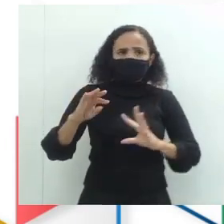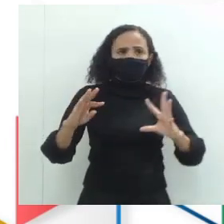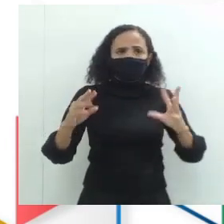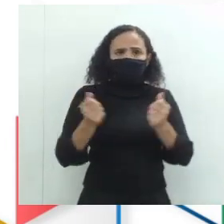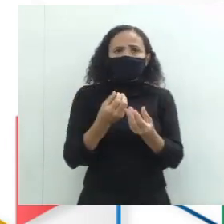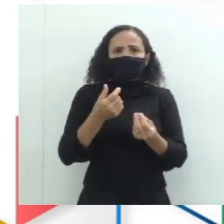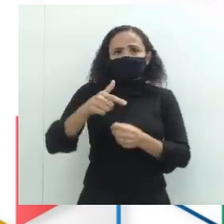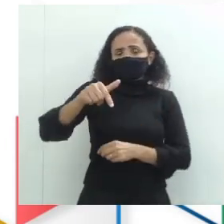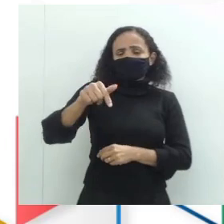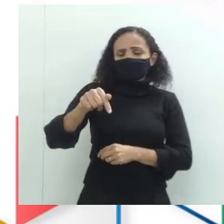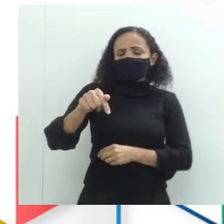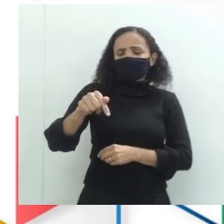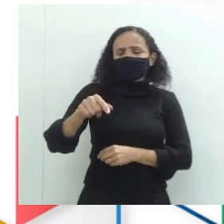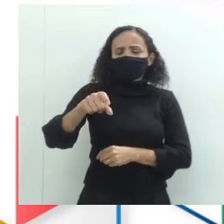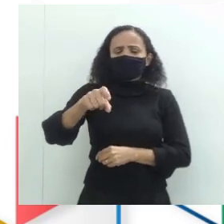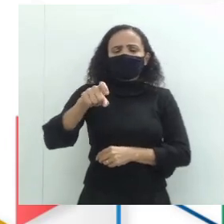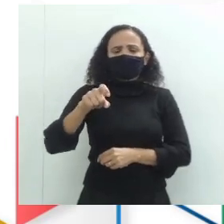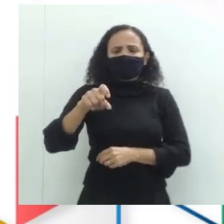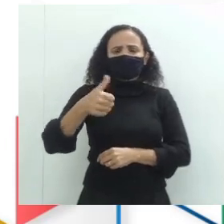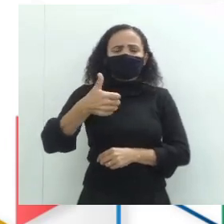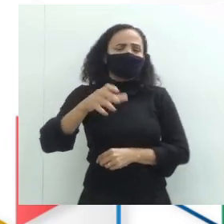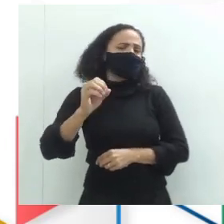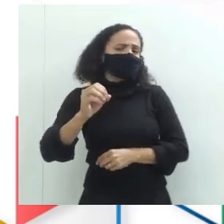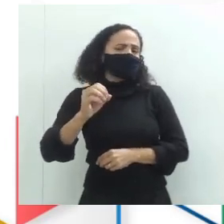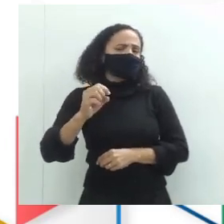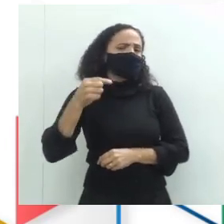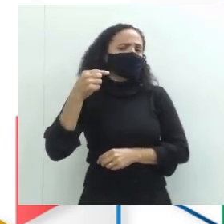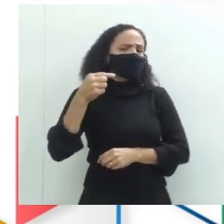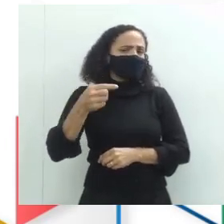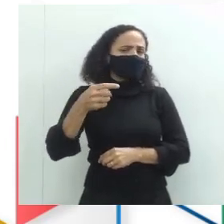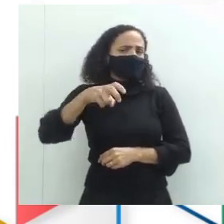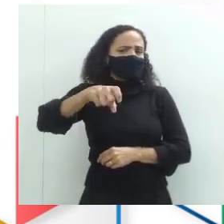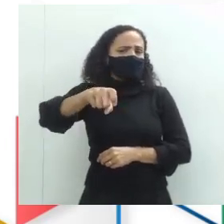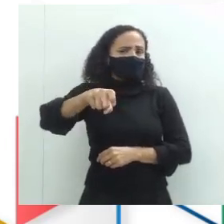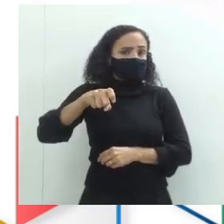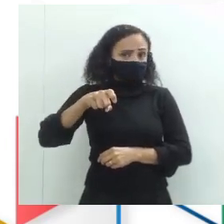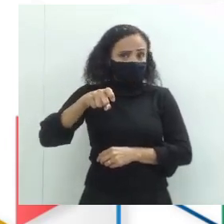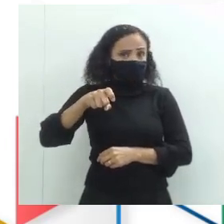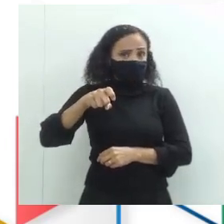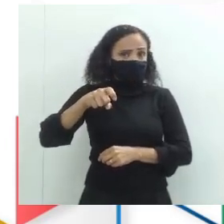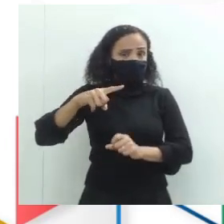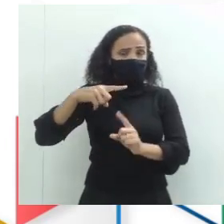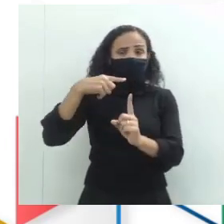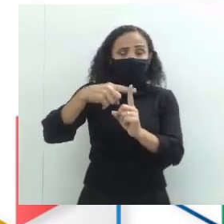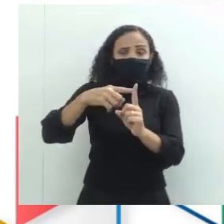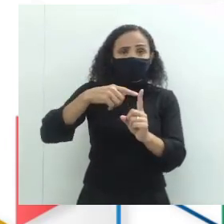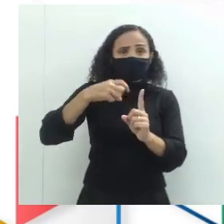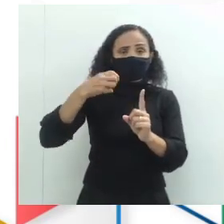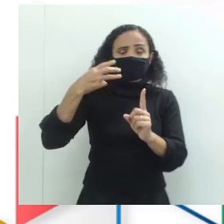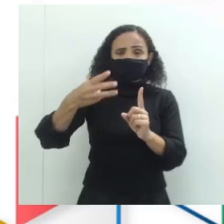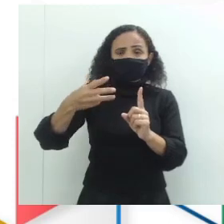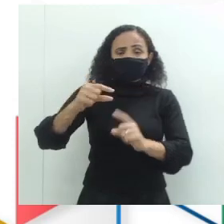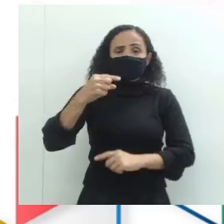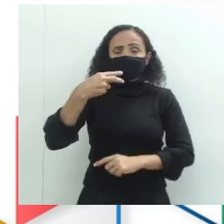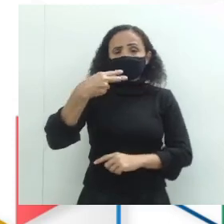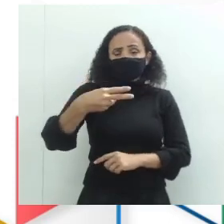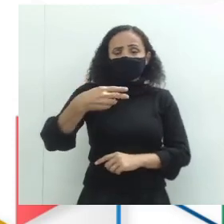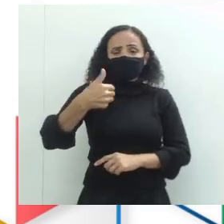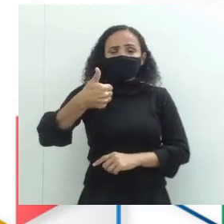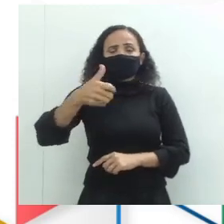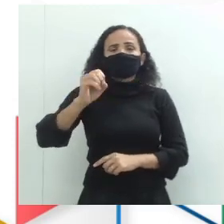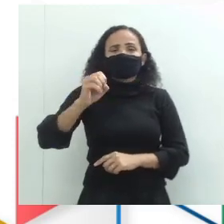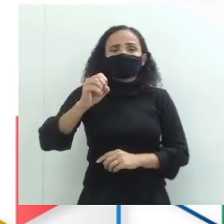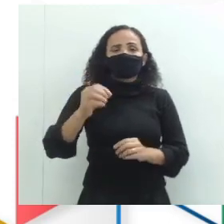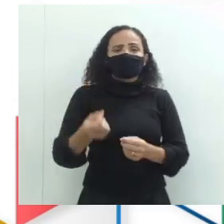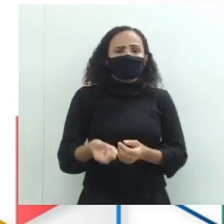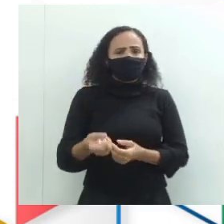igual a 7, x igual a 10 menos 3, x igual a x mais 3 igual a 10, todas elas vão